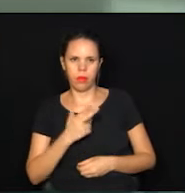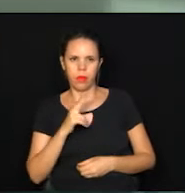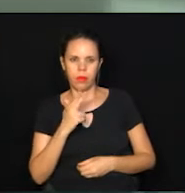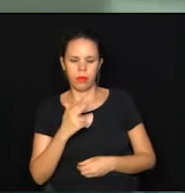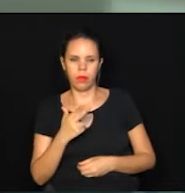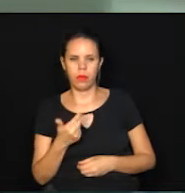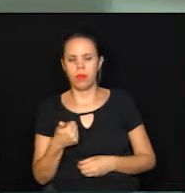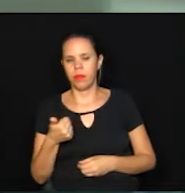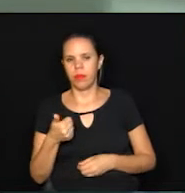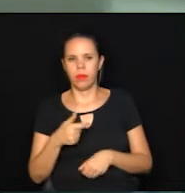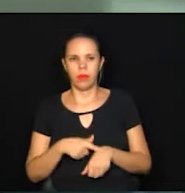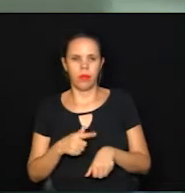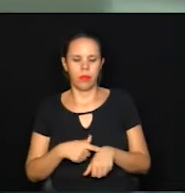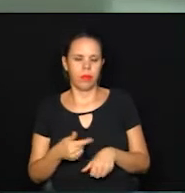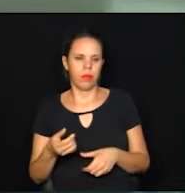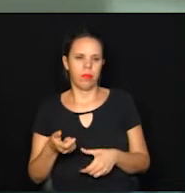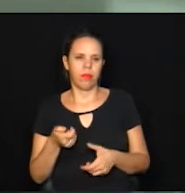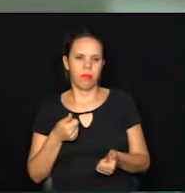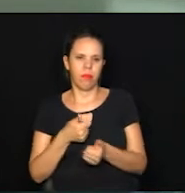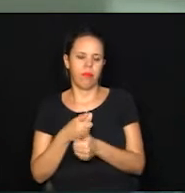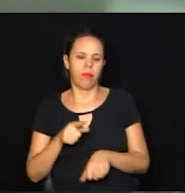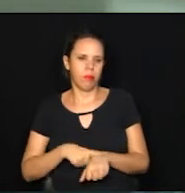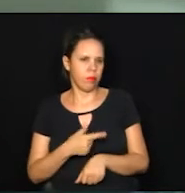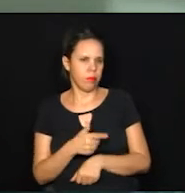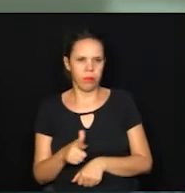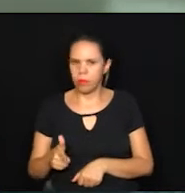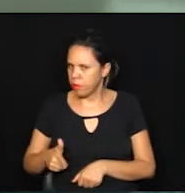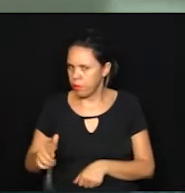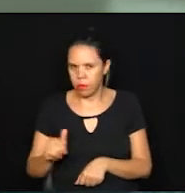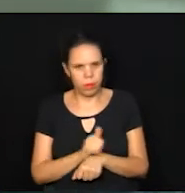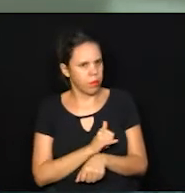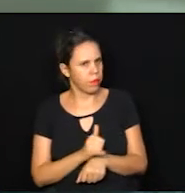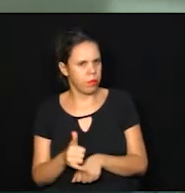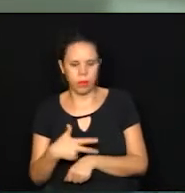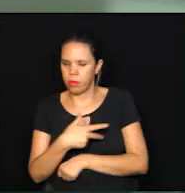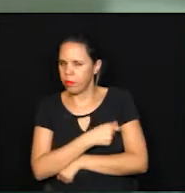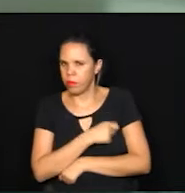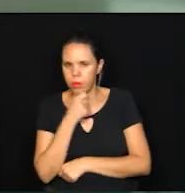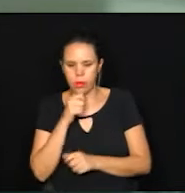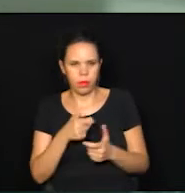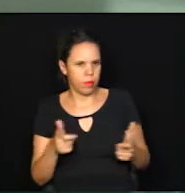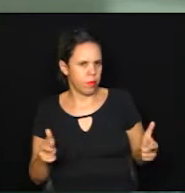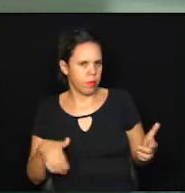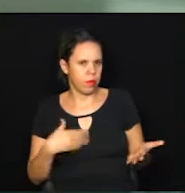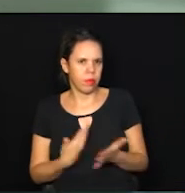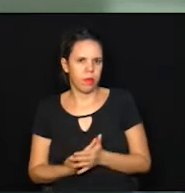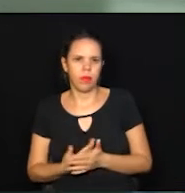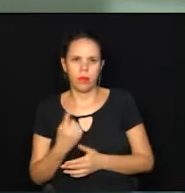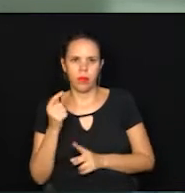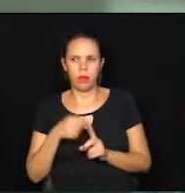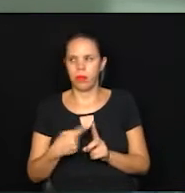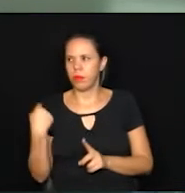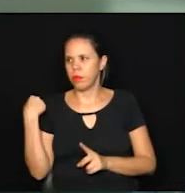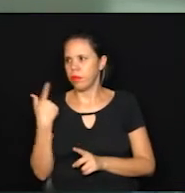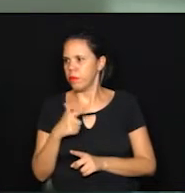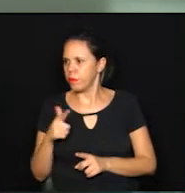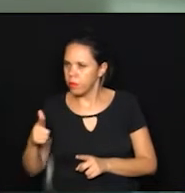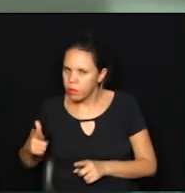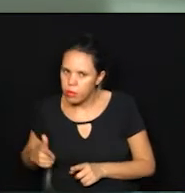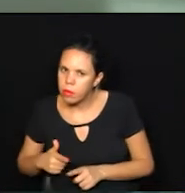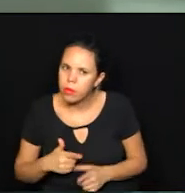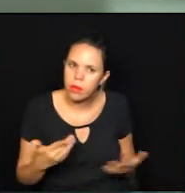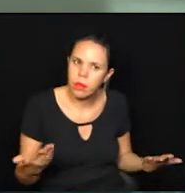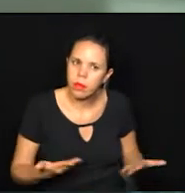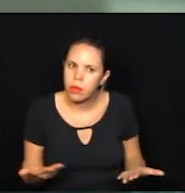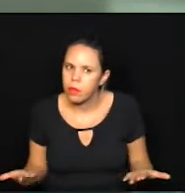há pouquíssimo tempo. O Uruguai não tinha uma estratégia de vacinação em massa até coisa de um mês. E